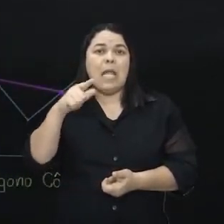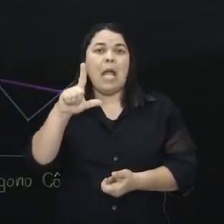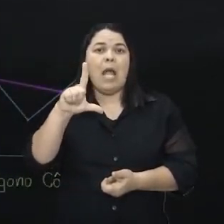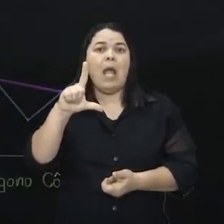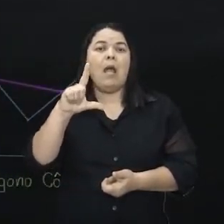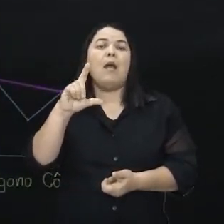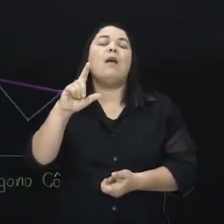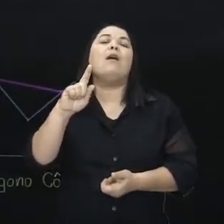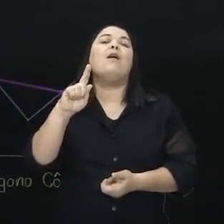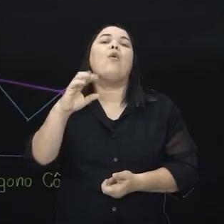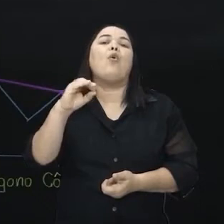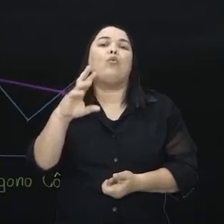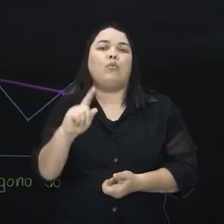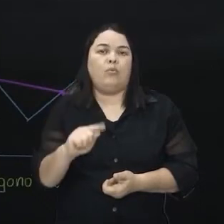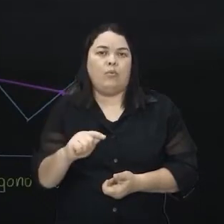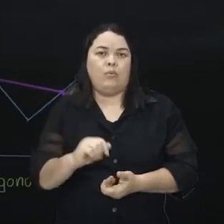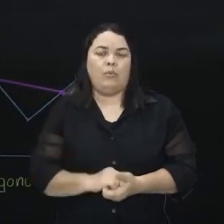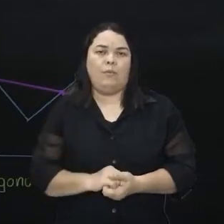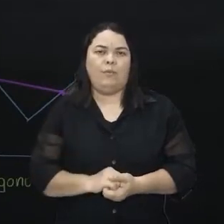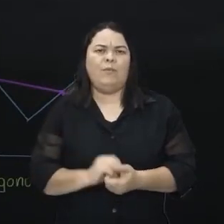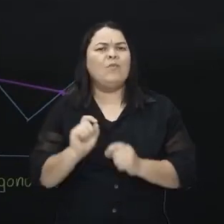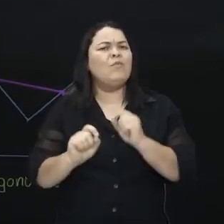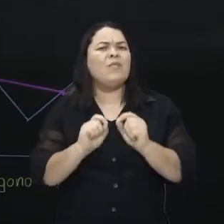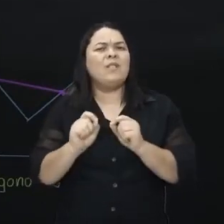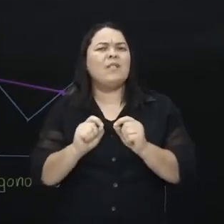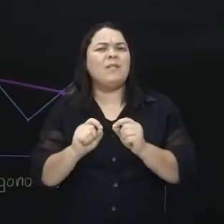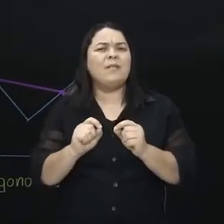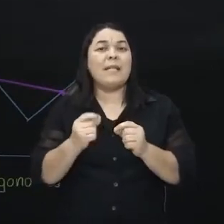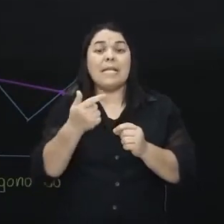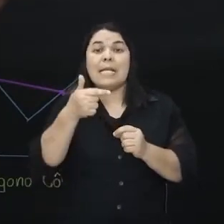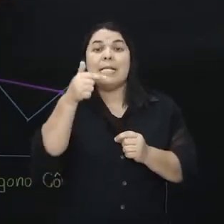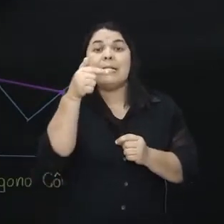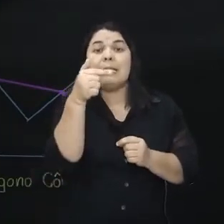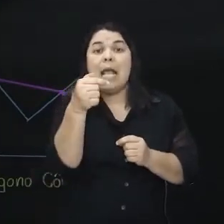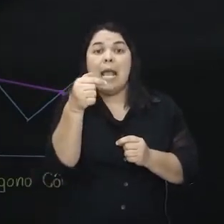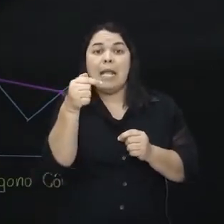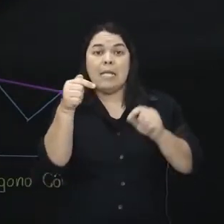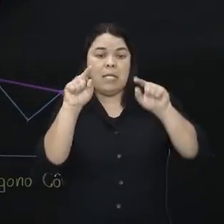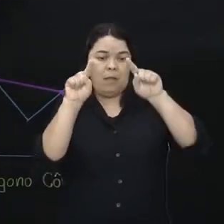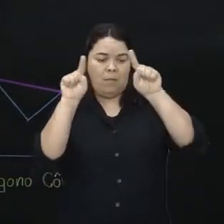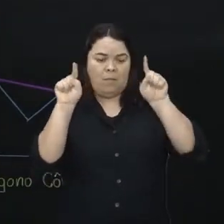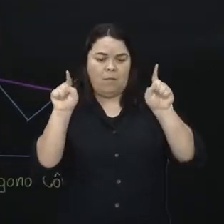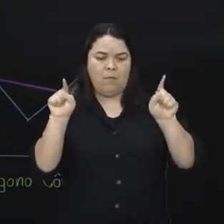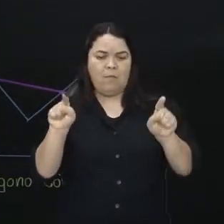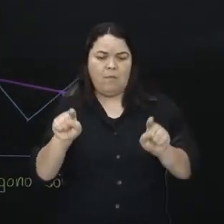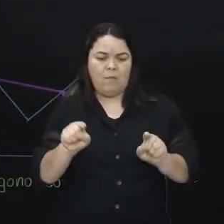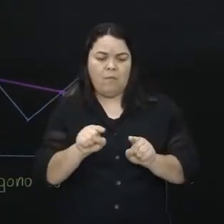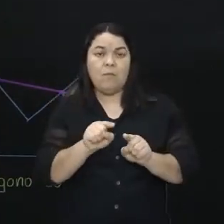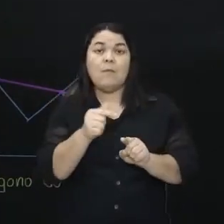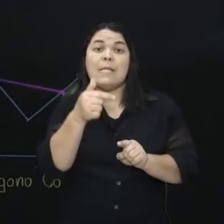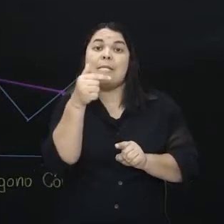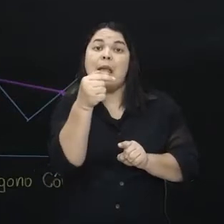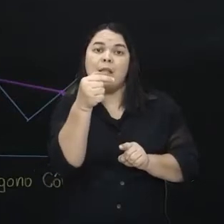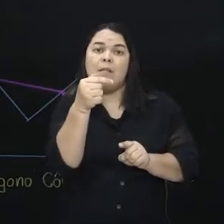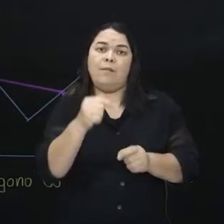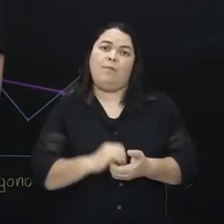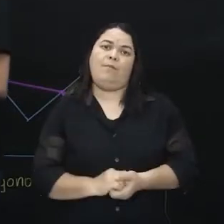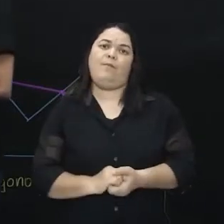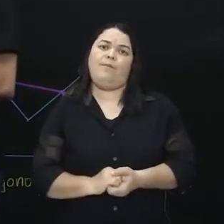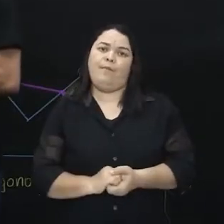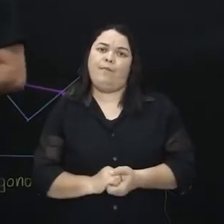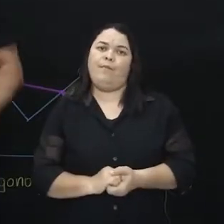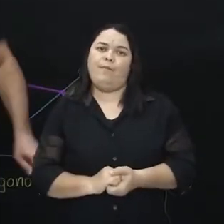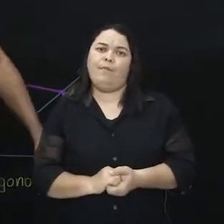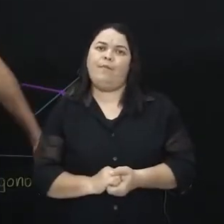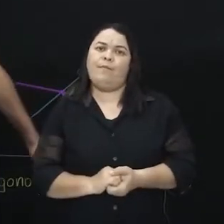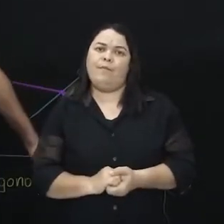peraí, aqui até então o senhor está mostrando que eu só tenho polígonos convexos, mas esse